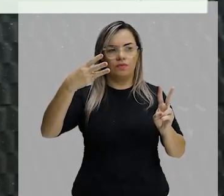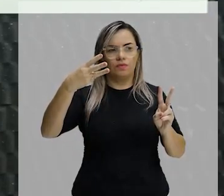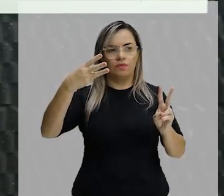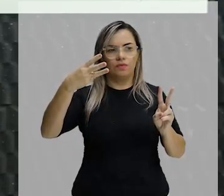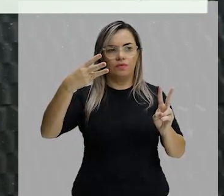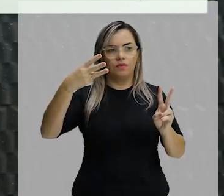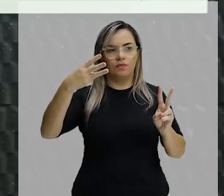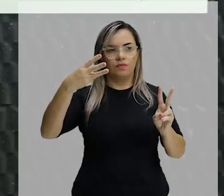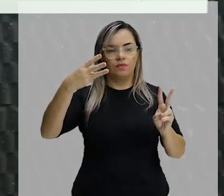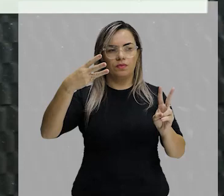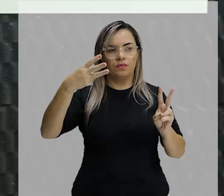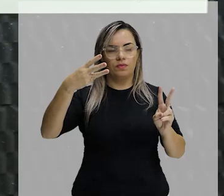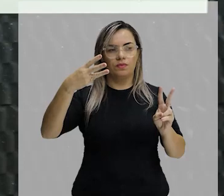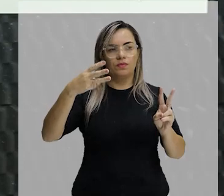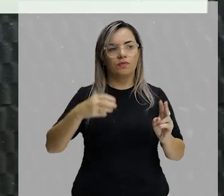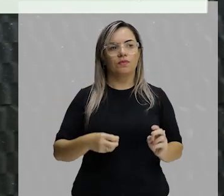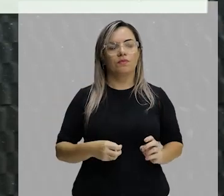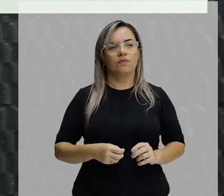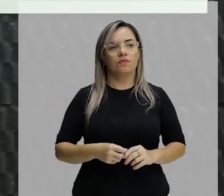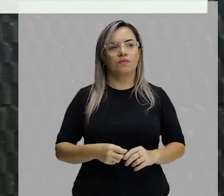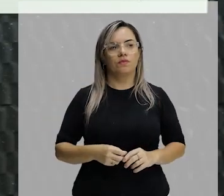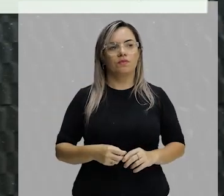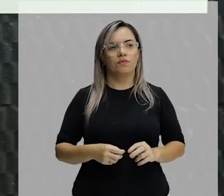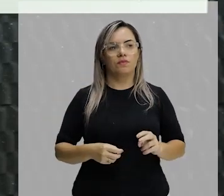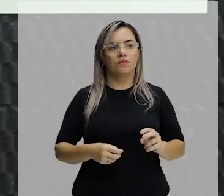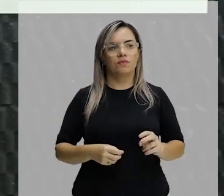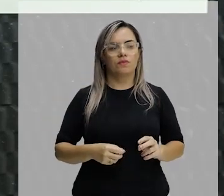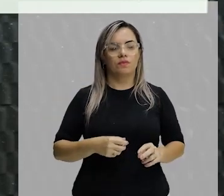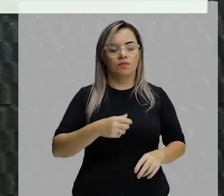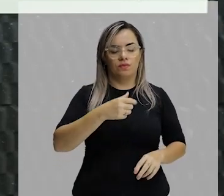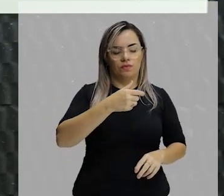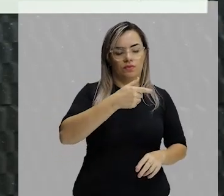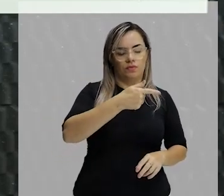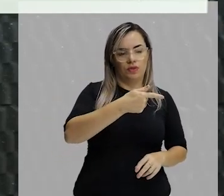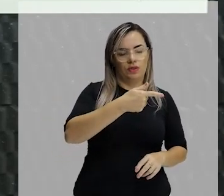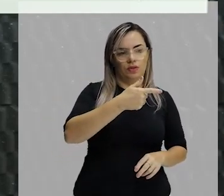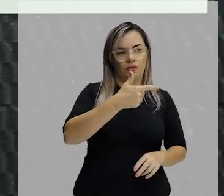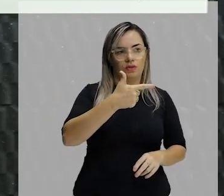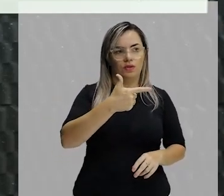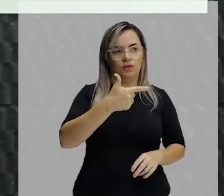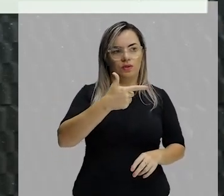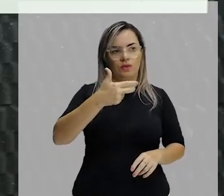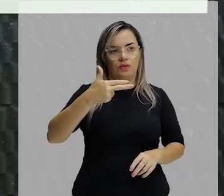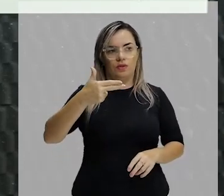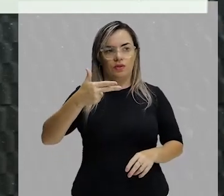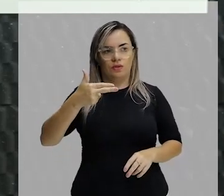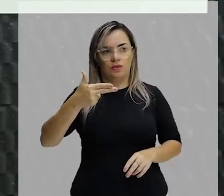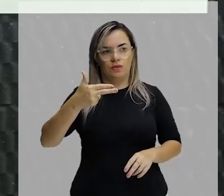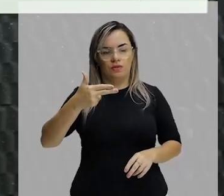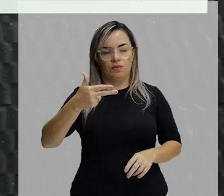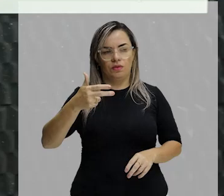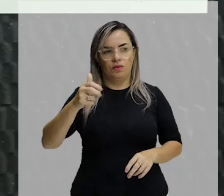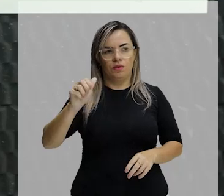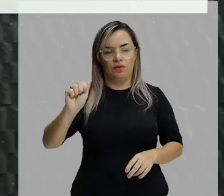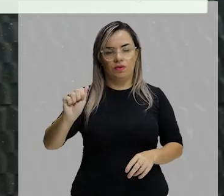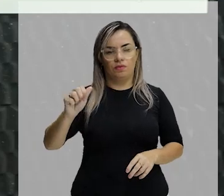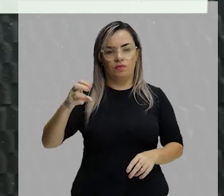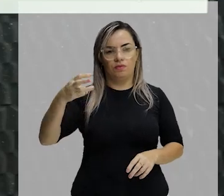que o volume é 72, então vai ficar 72 é igual a elevado ao